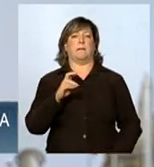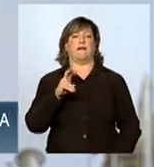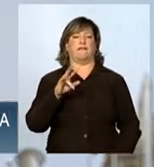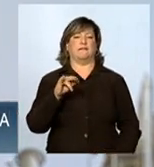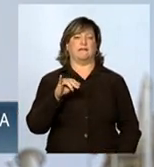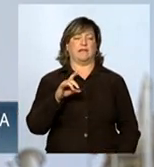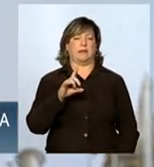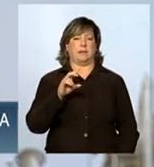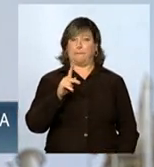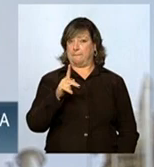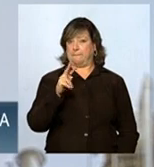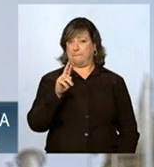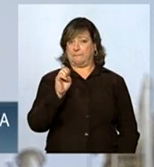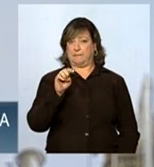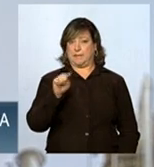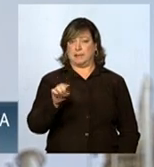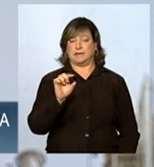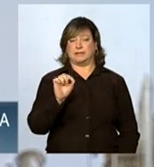Epitácio.